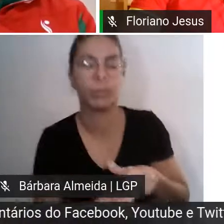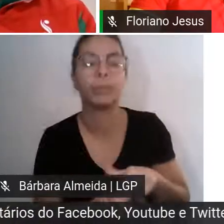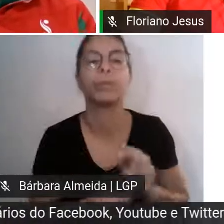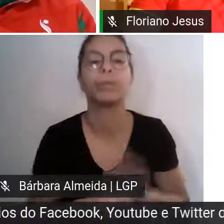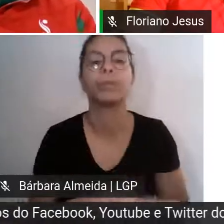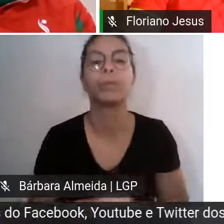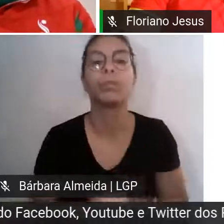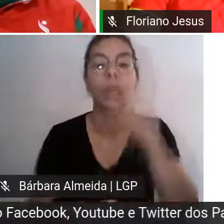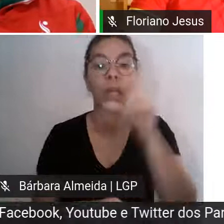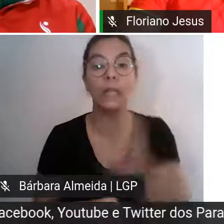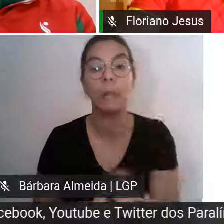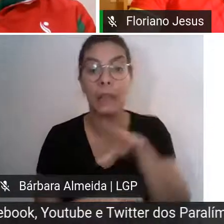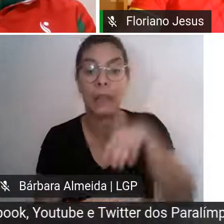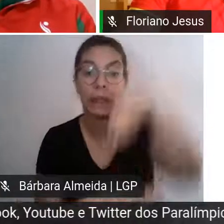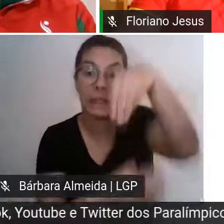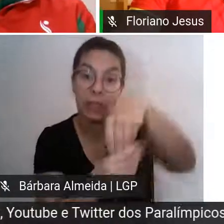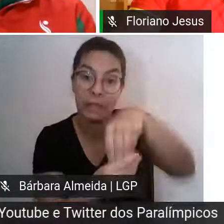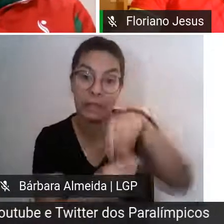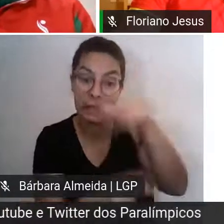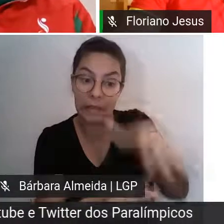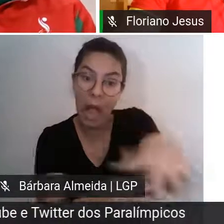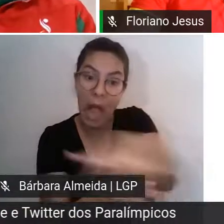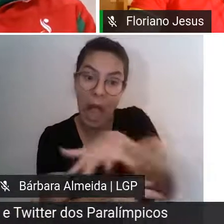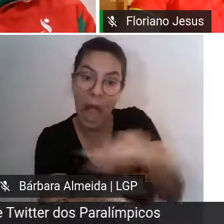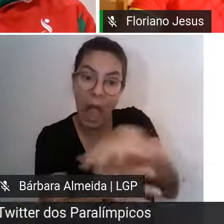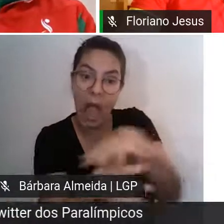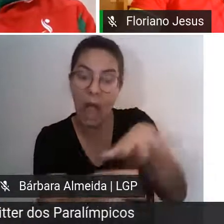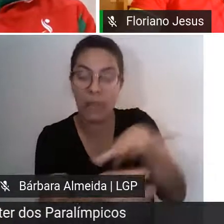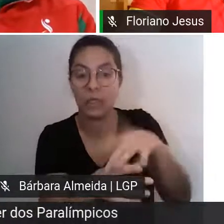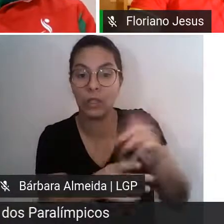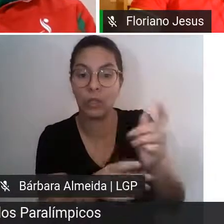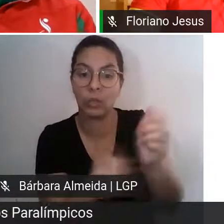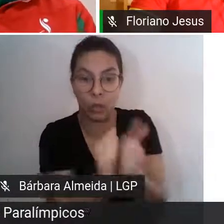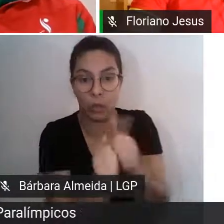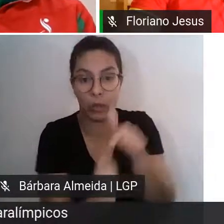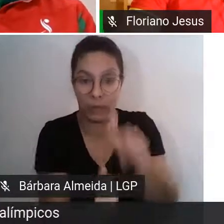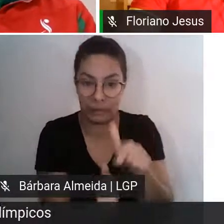do badminton começou a haver uma sensibilização maior